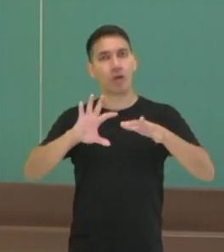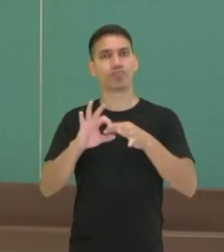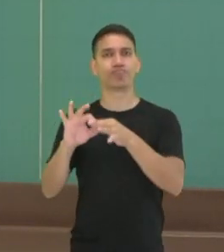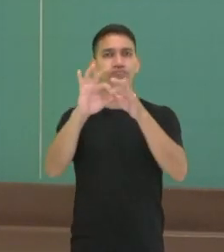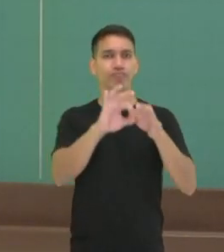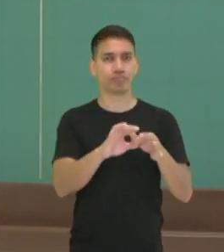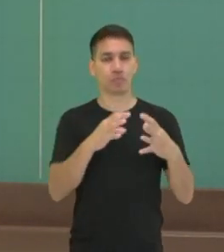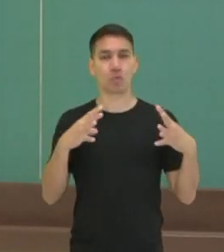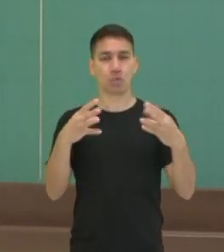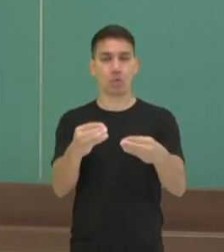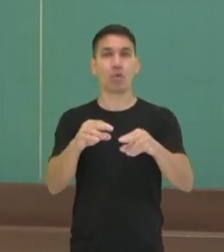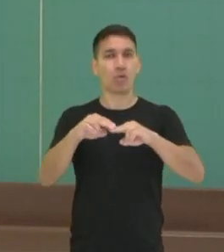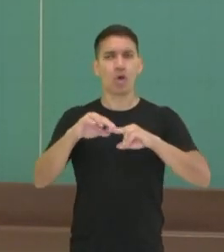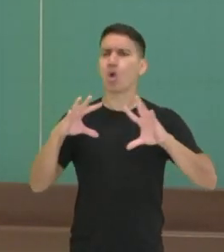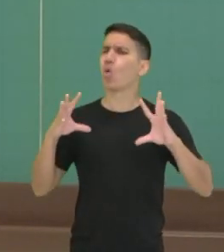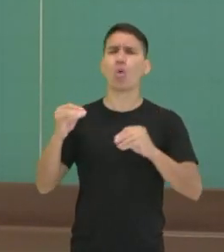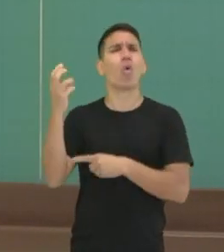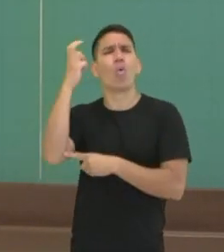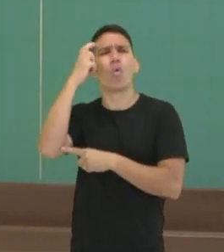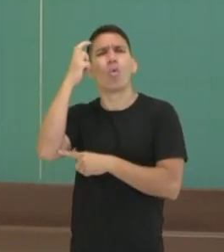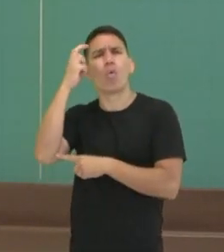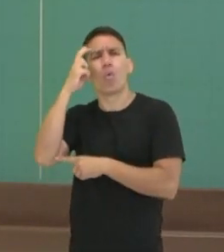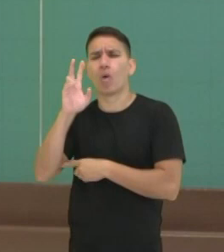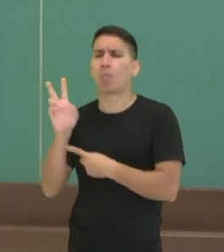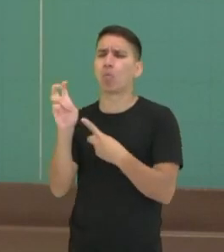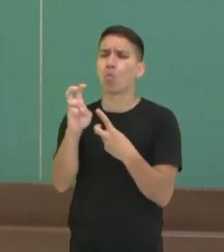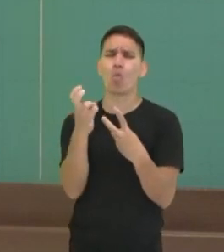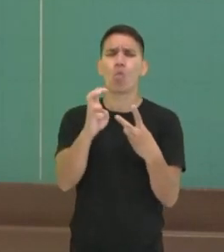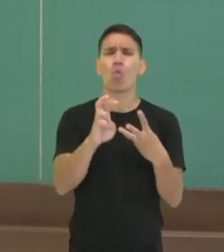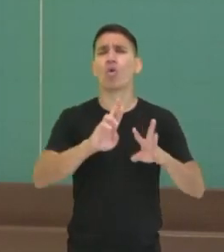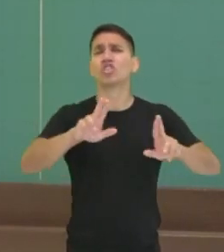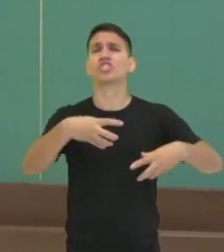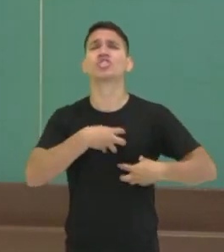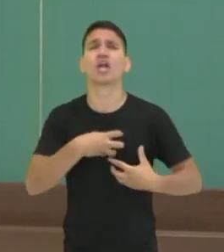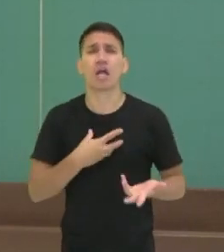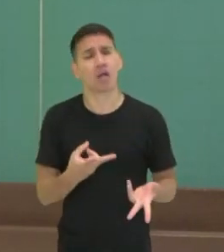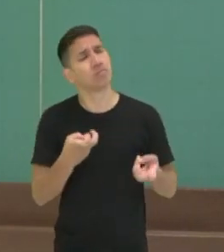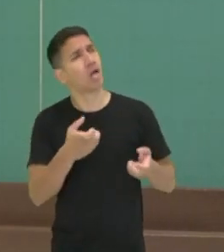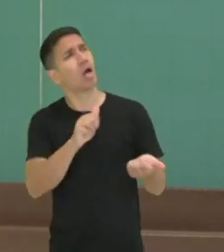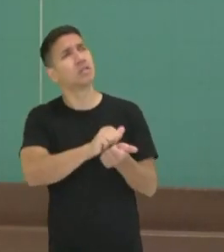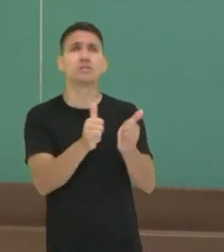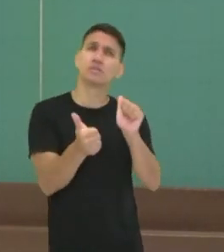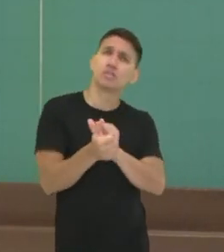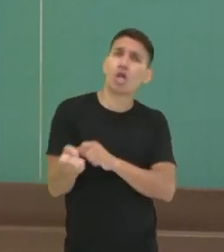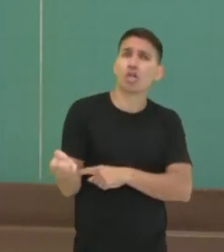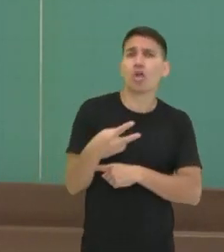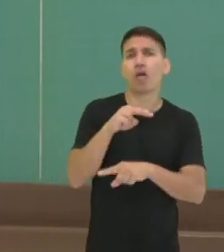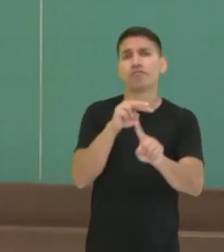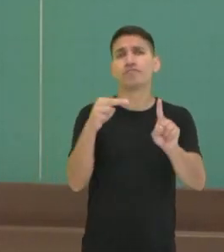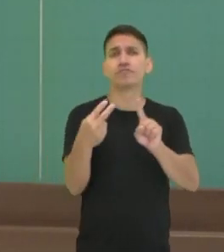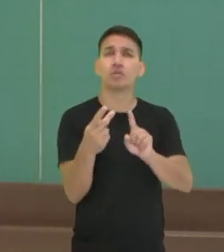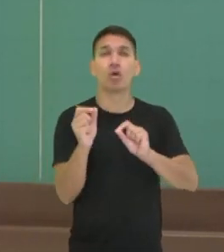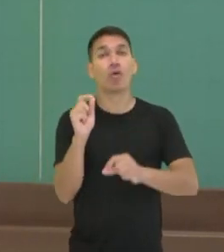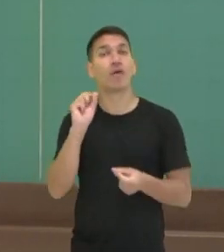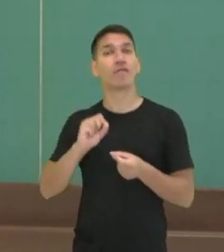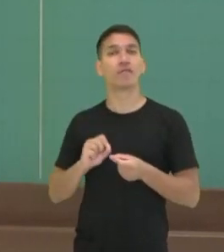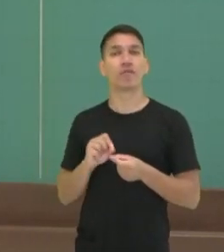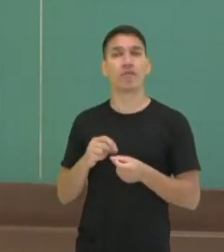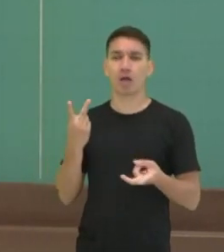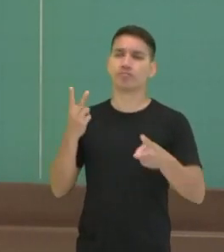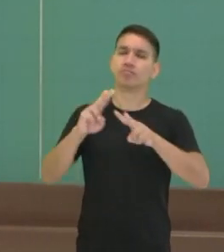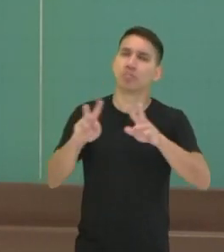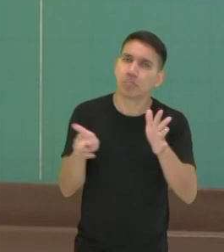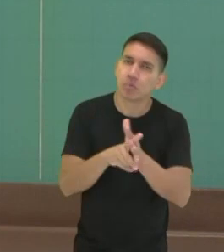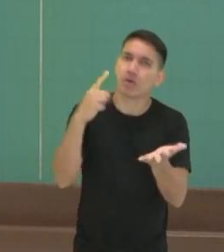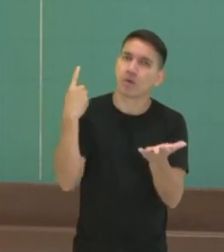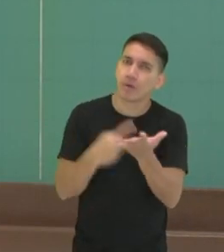E cada cultura tinha o seu modo de ser, e eles vão se adaptando a essa nova visão. E diante disso, o que ele fez? Ele fixa uma religião, um sistema de